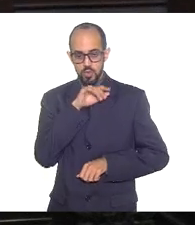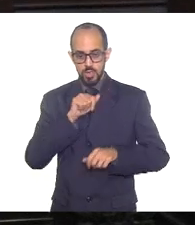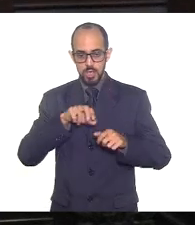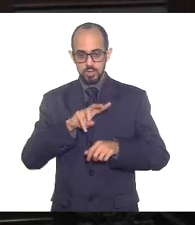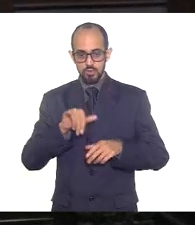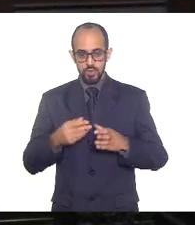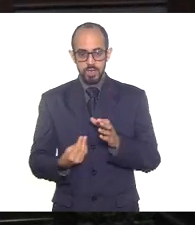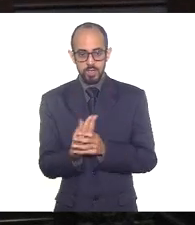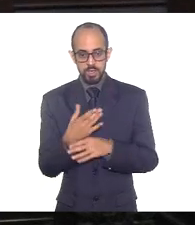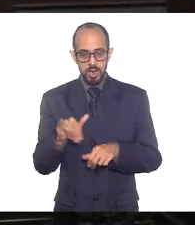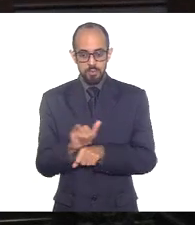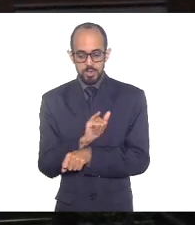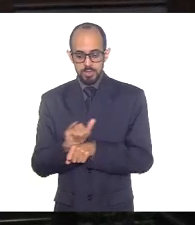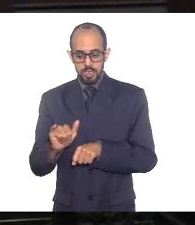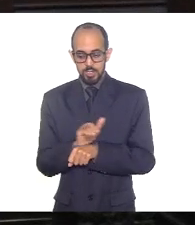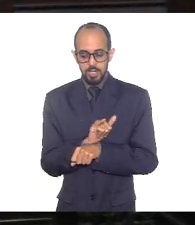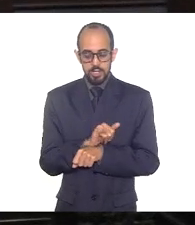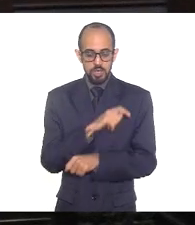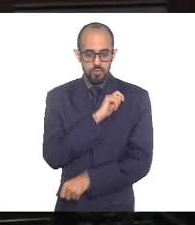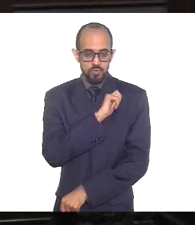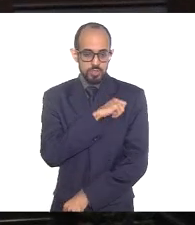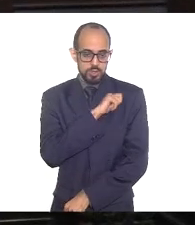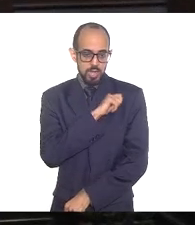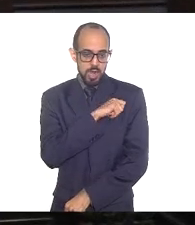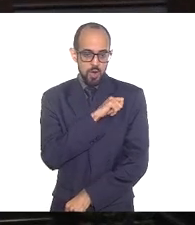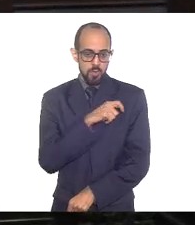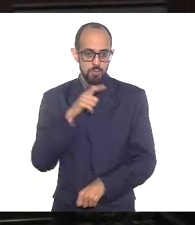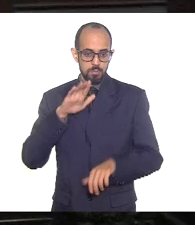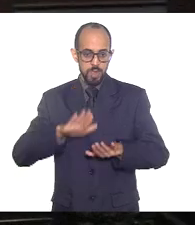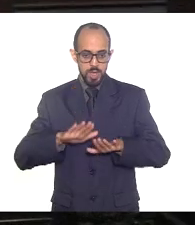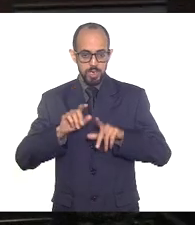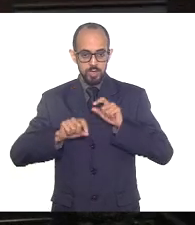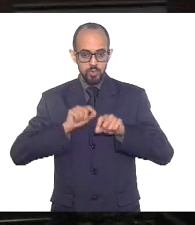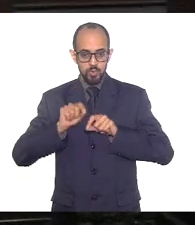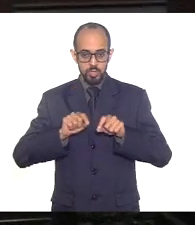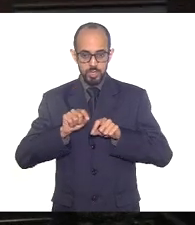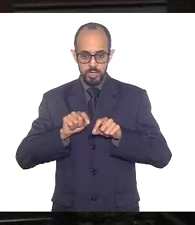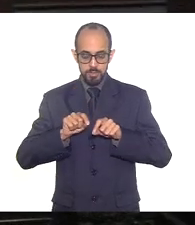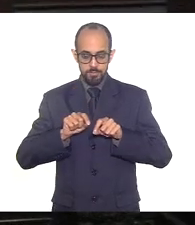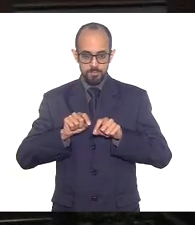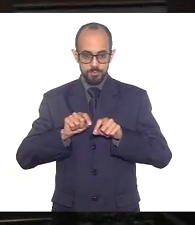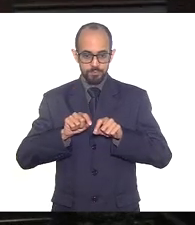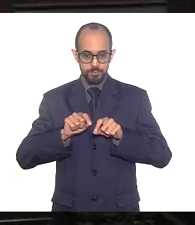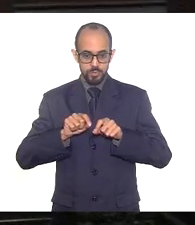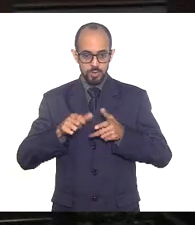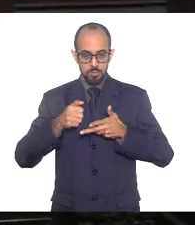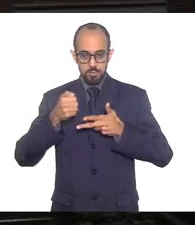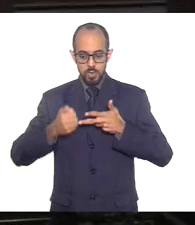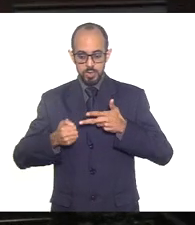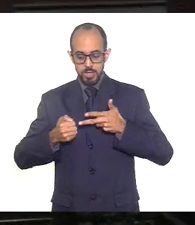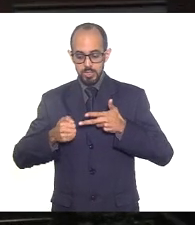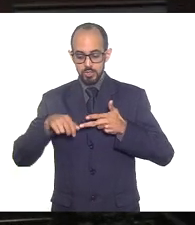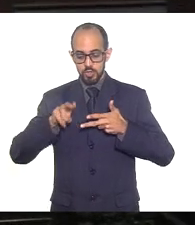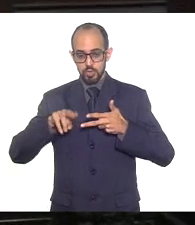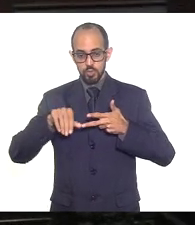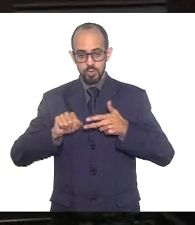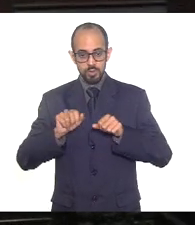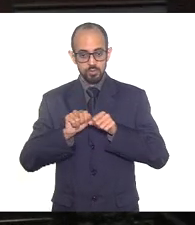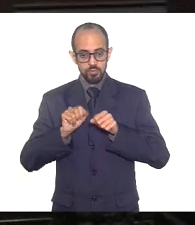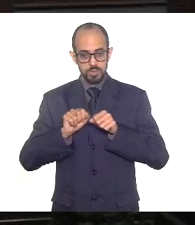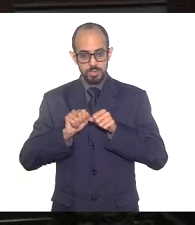vai criar uma manobra fiscal é para te poderes que durante anos não fizeram o seu dever de